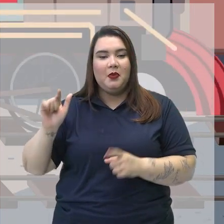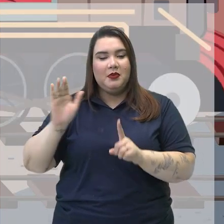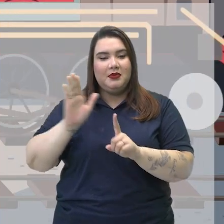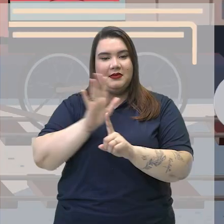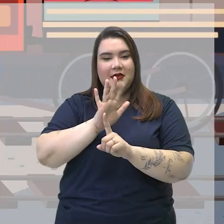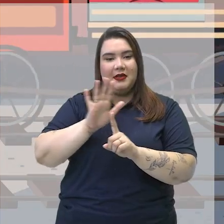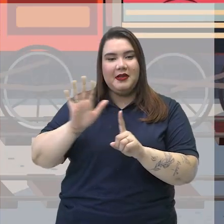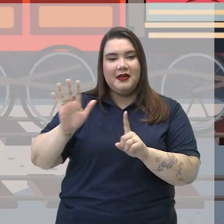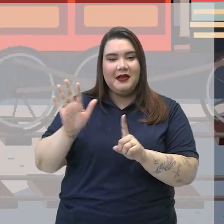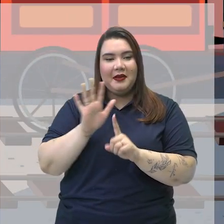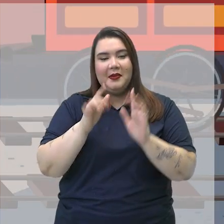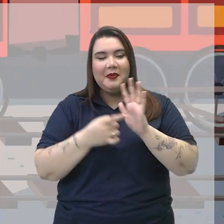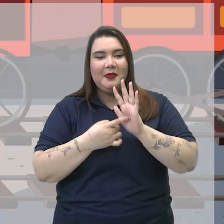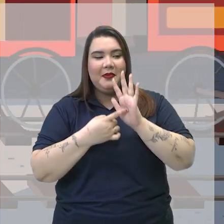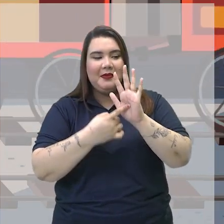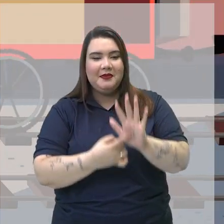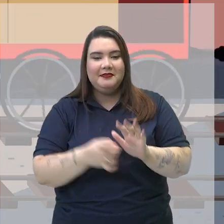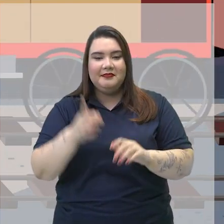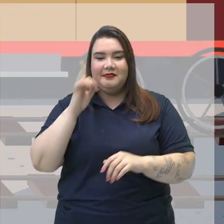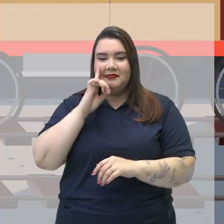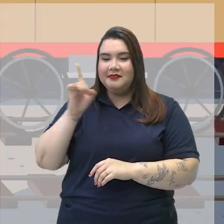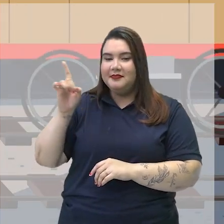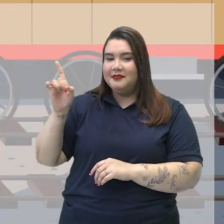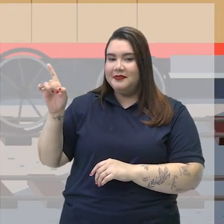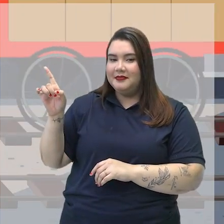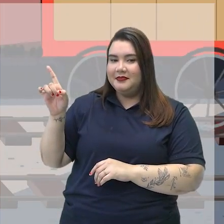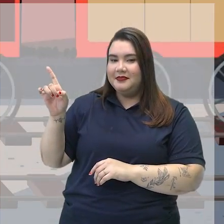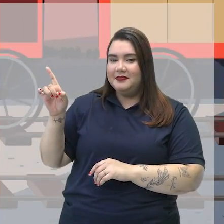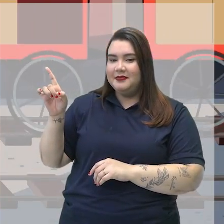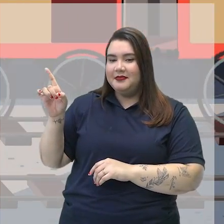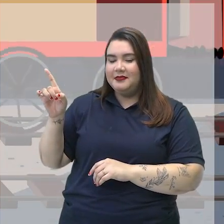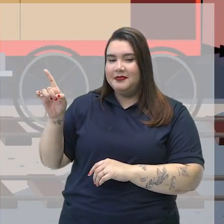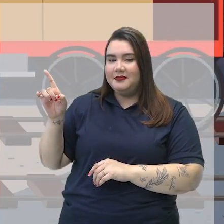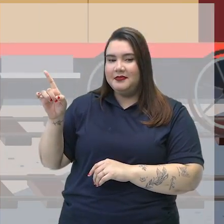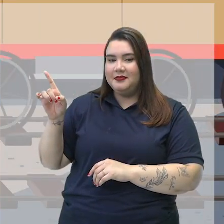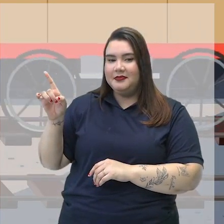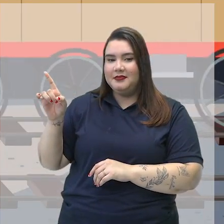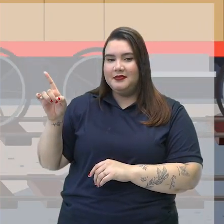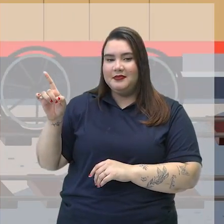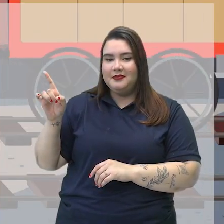mostrando para você o nosso próximo